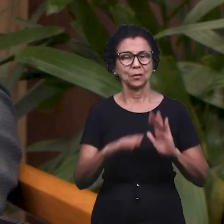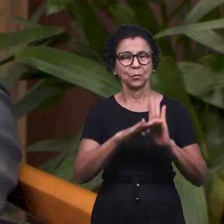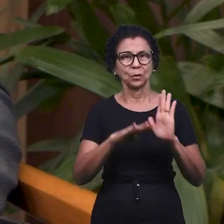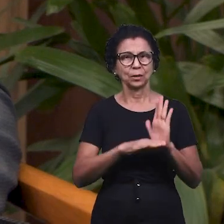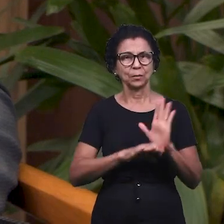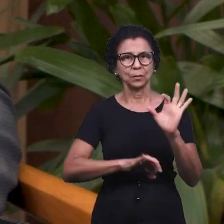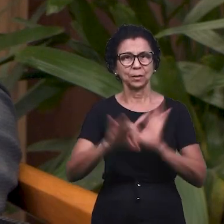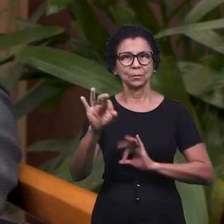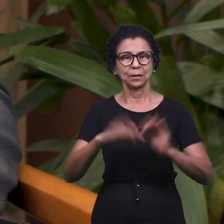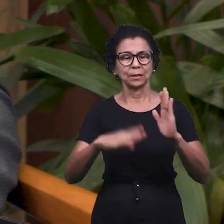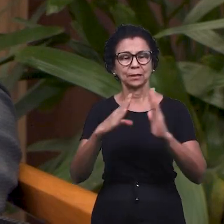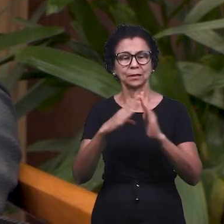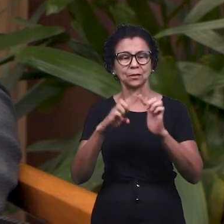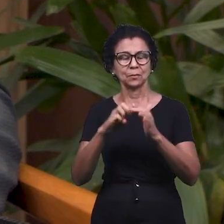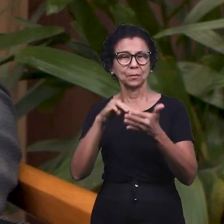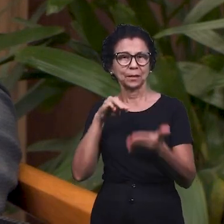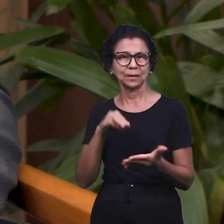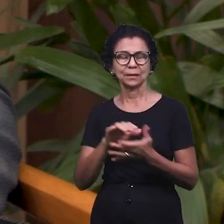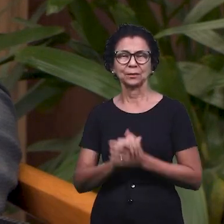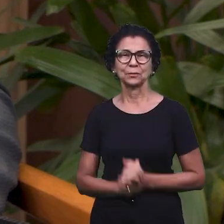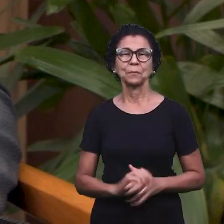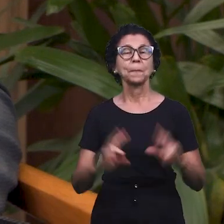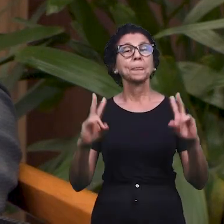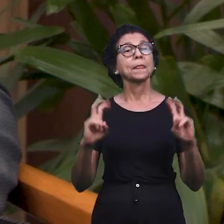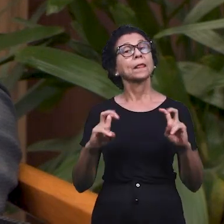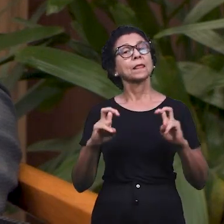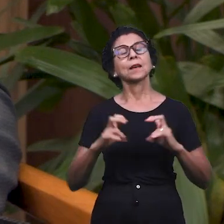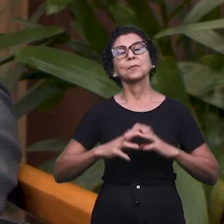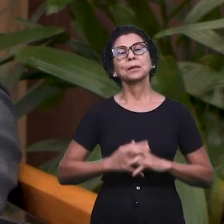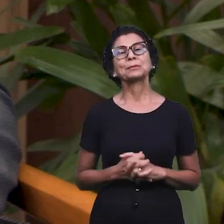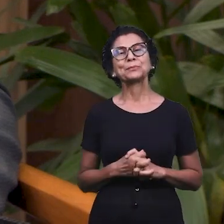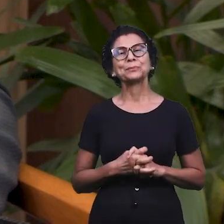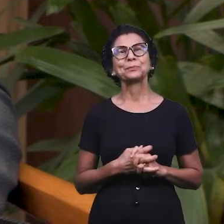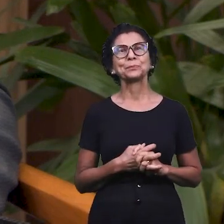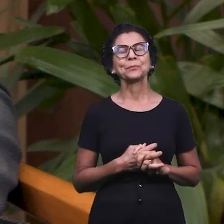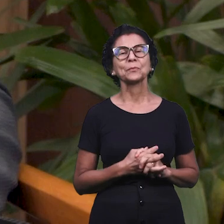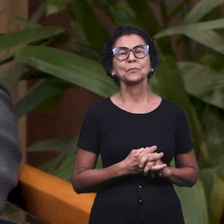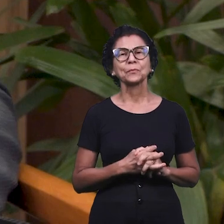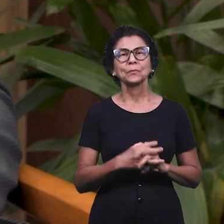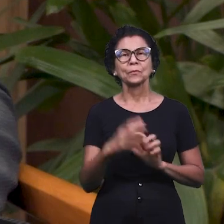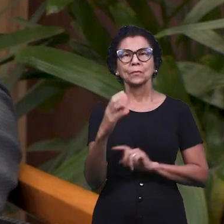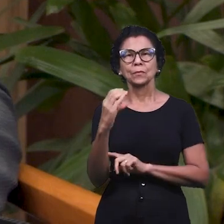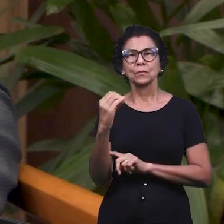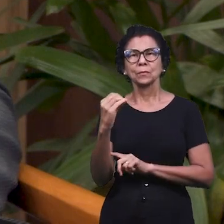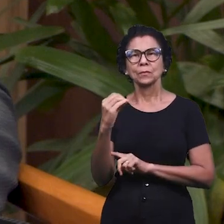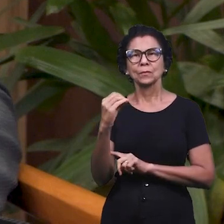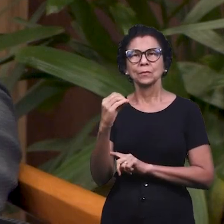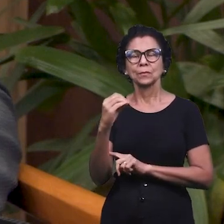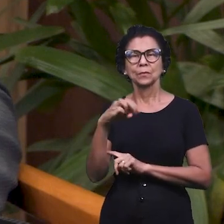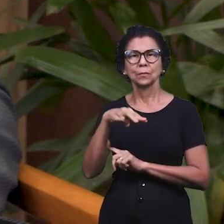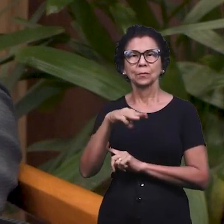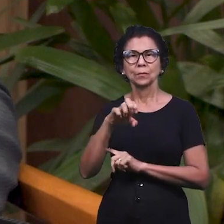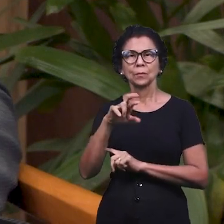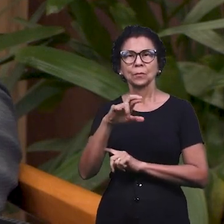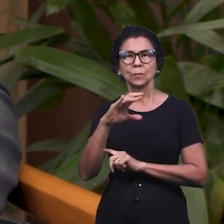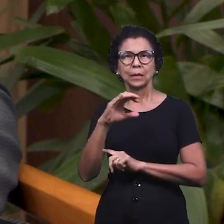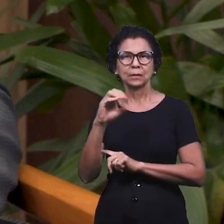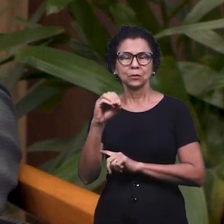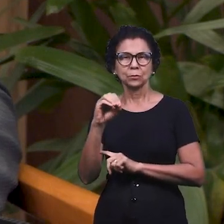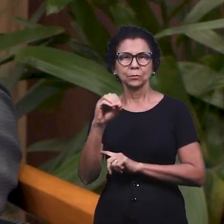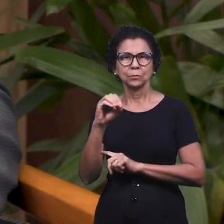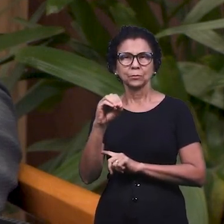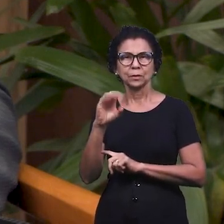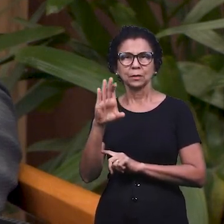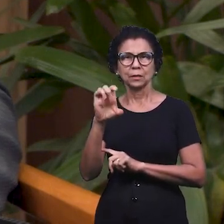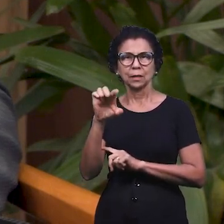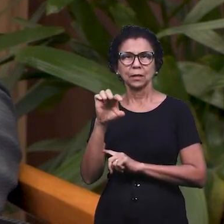Maranata. Hoje o tema deste programa é sobre comércio exterior,